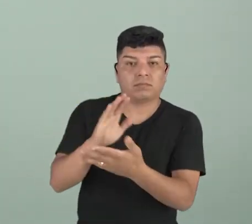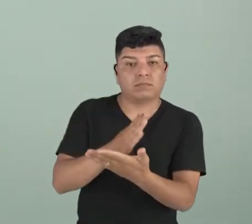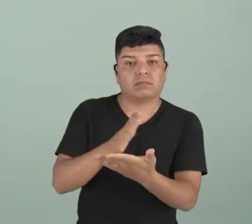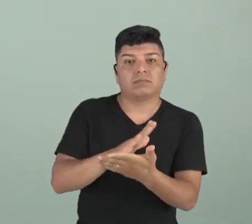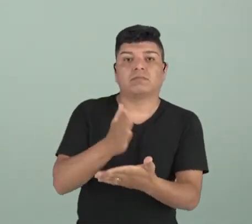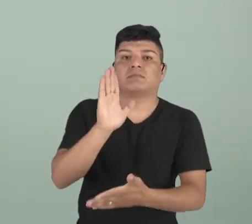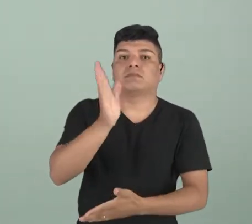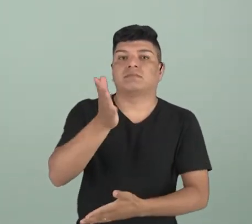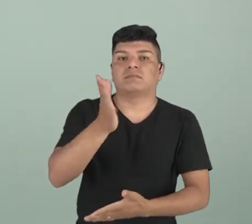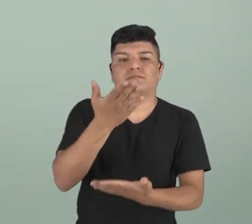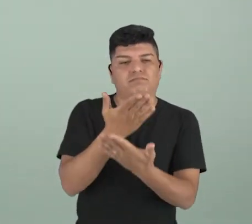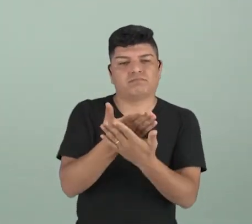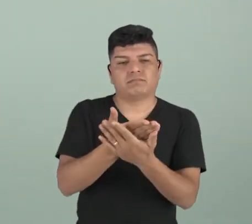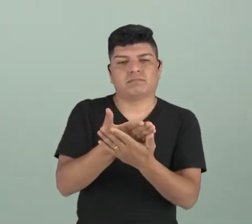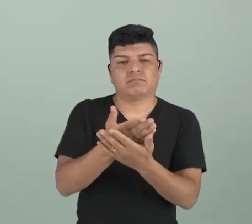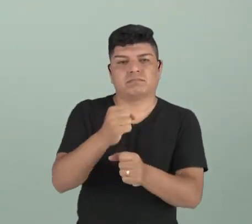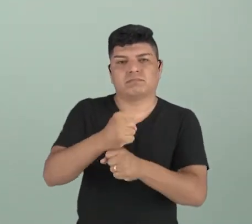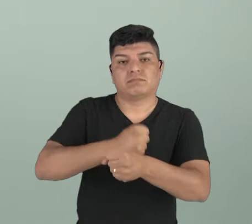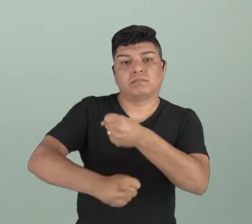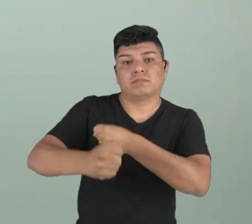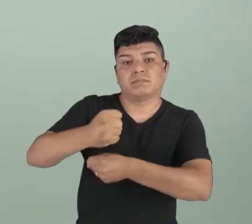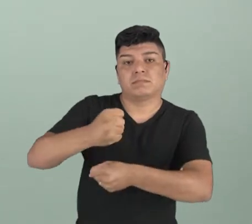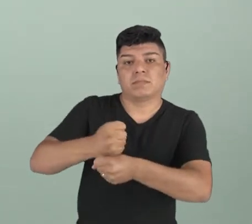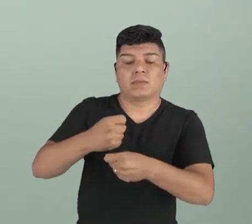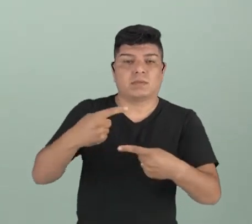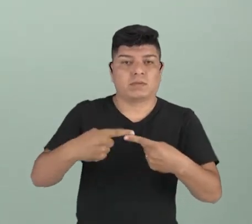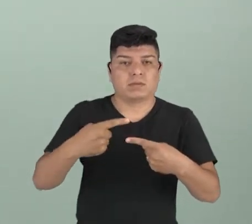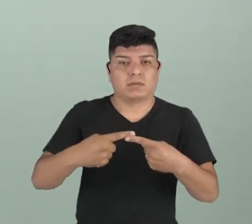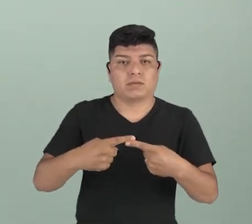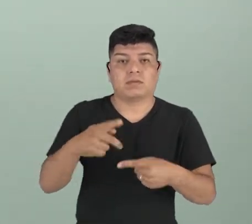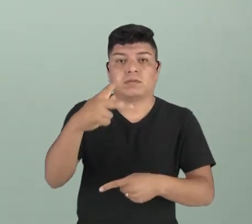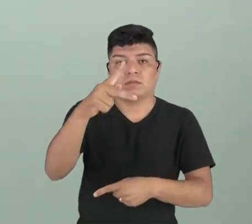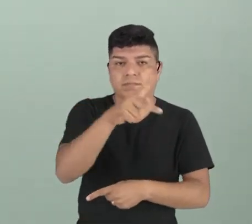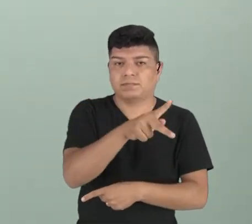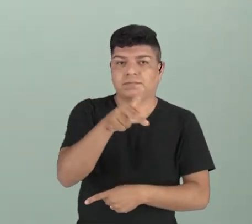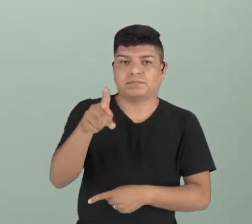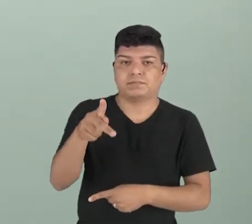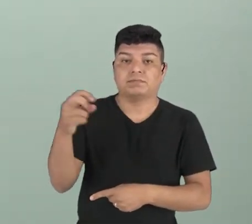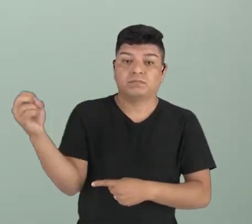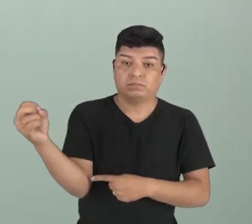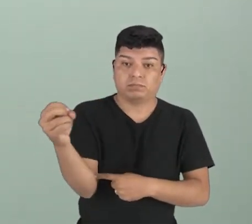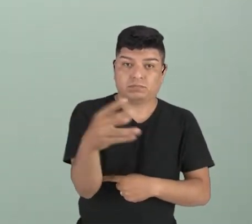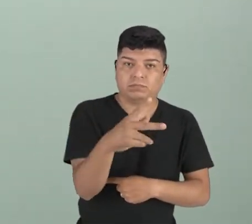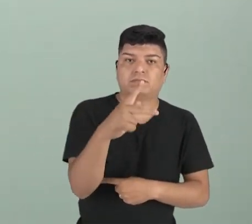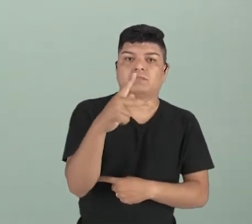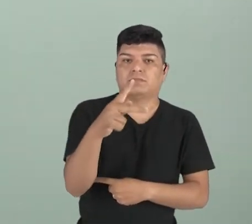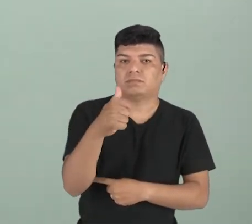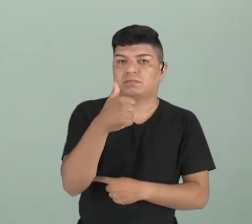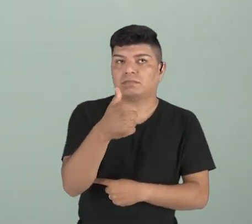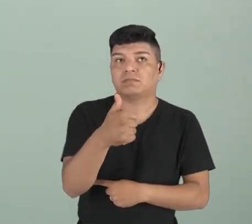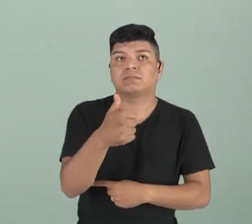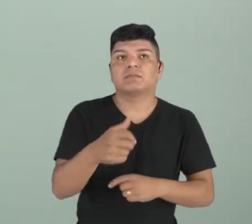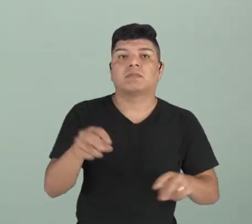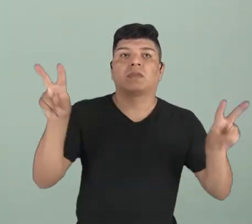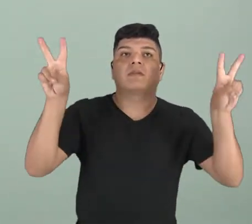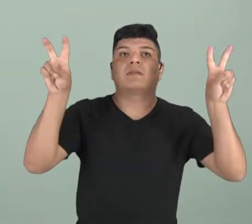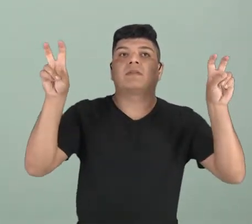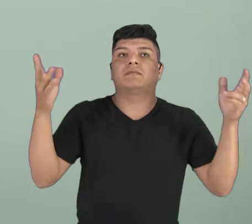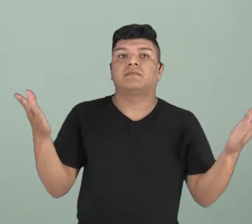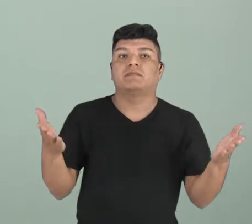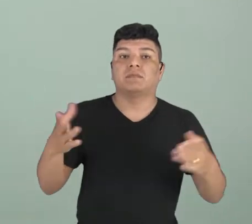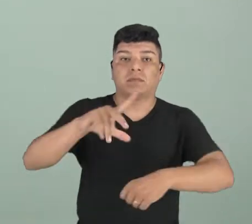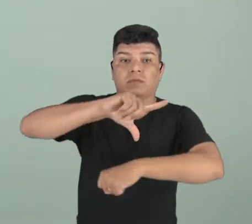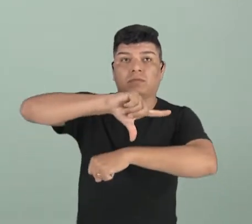que você já estudou ano passado, porque em breve seu professor trará novidades para você. E o nosso tema de hoje